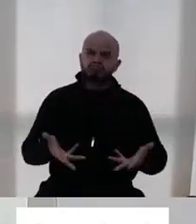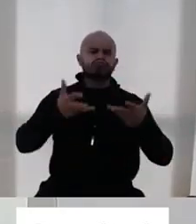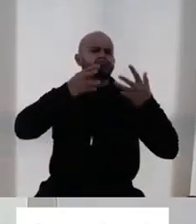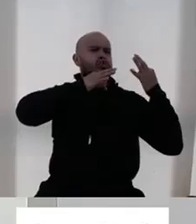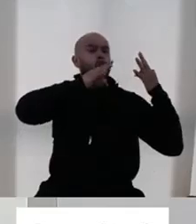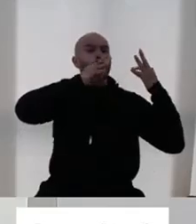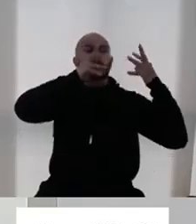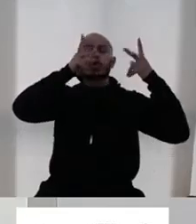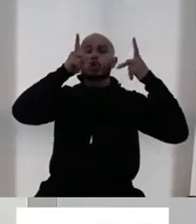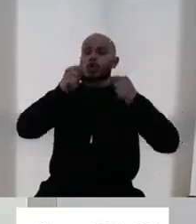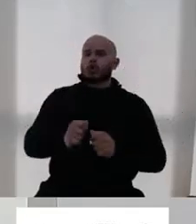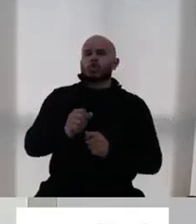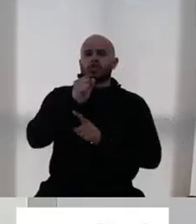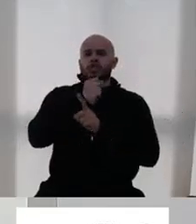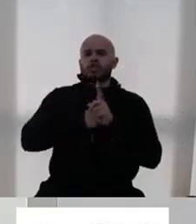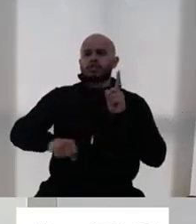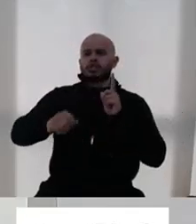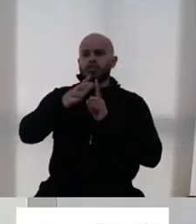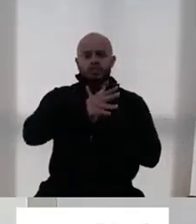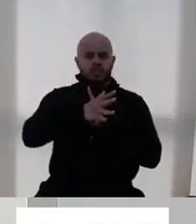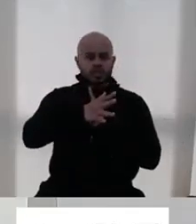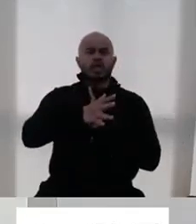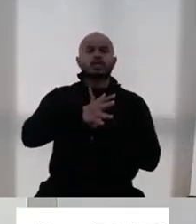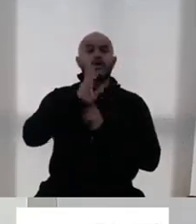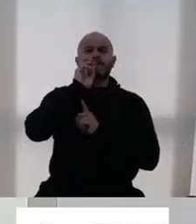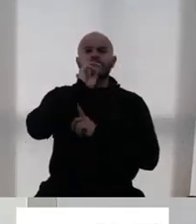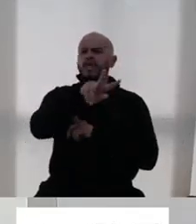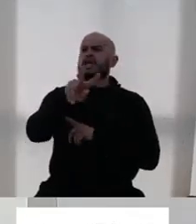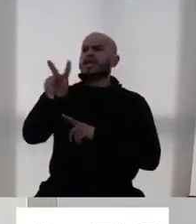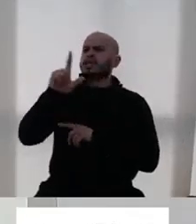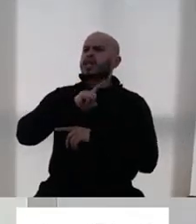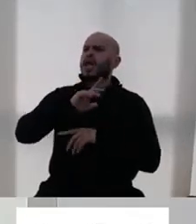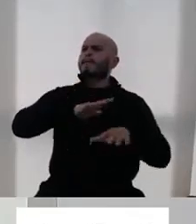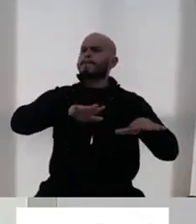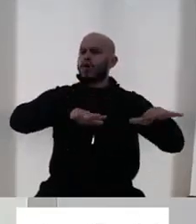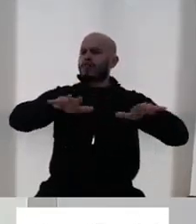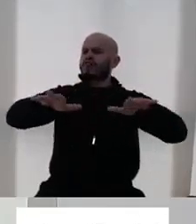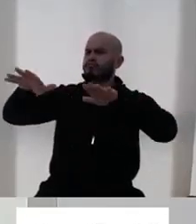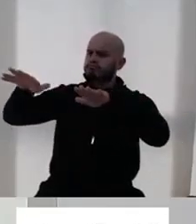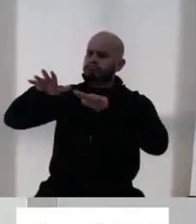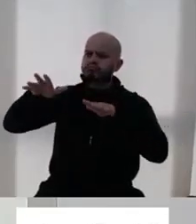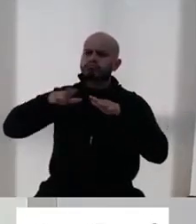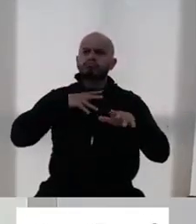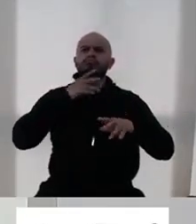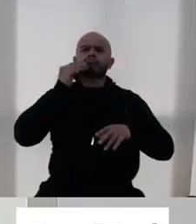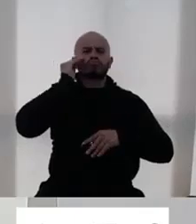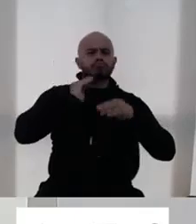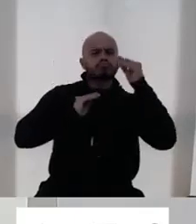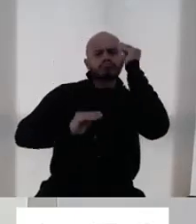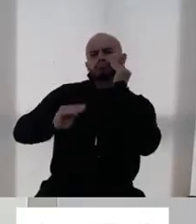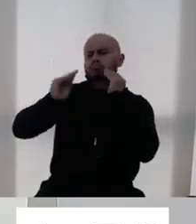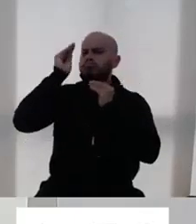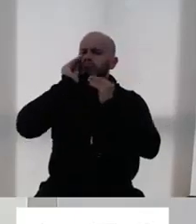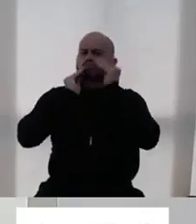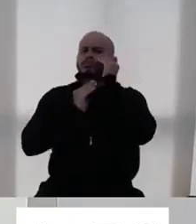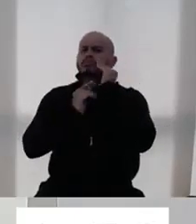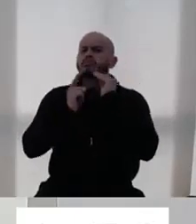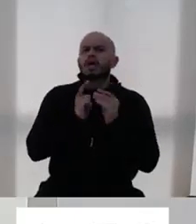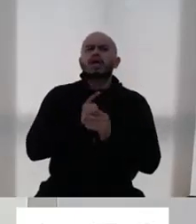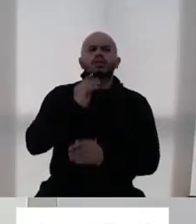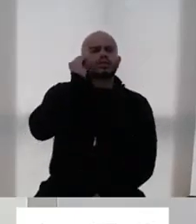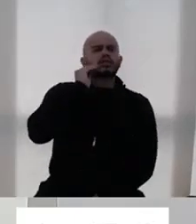Tenho visto movimentos nesse sentido, da Defensora Pública Geral, inclusive. Acho extremamente importante, sim. E